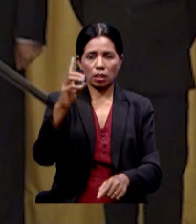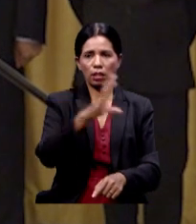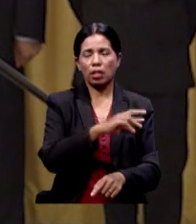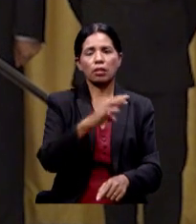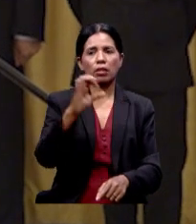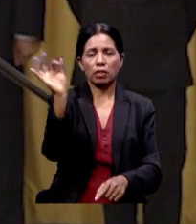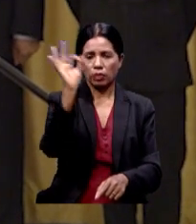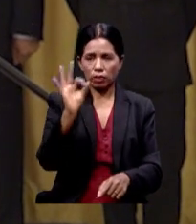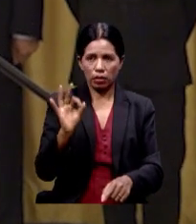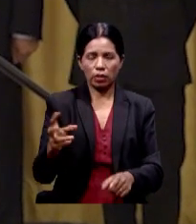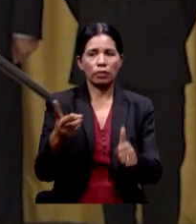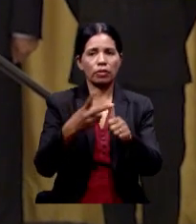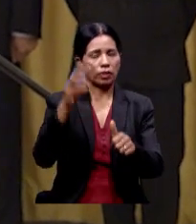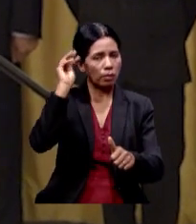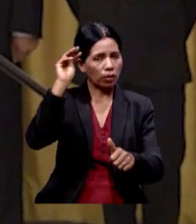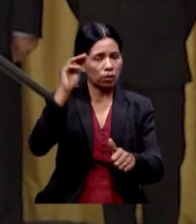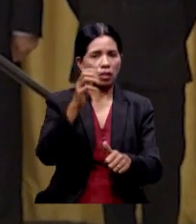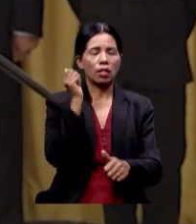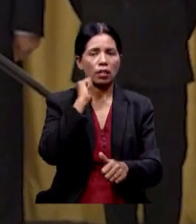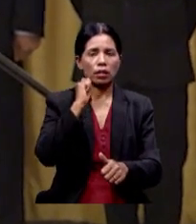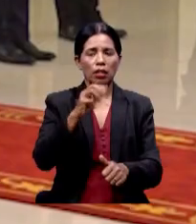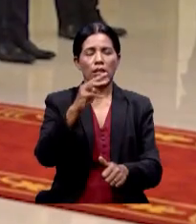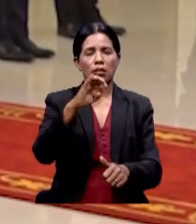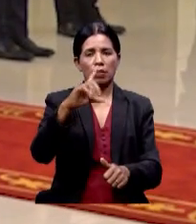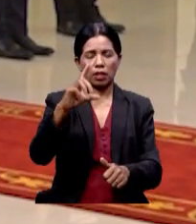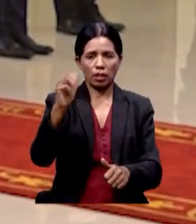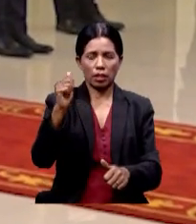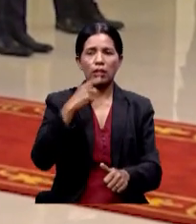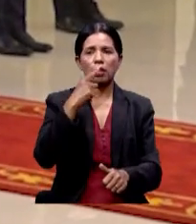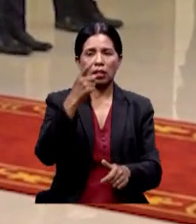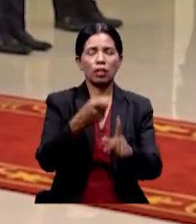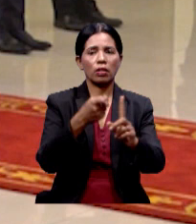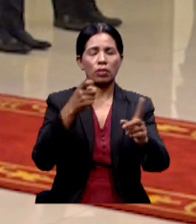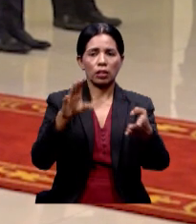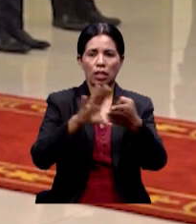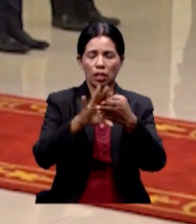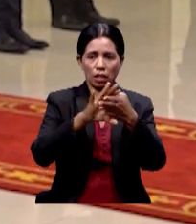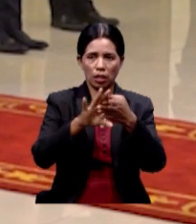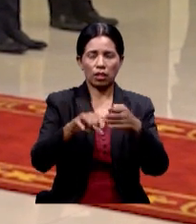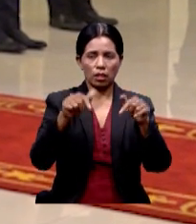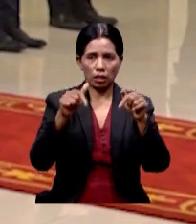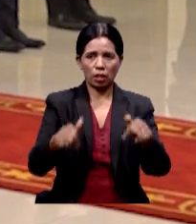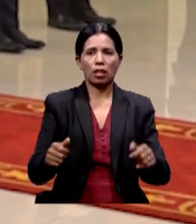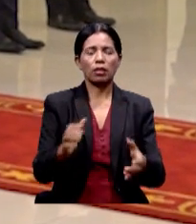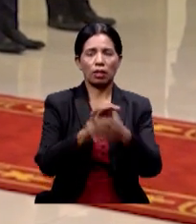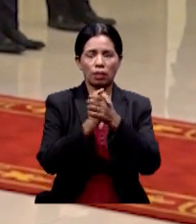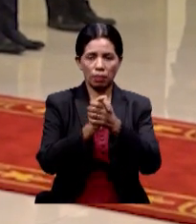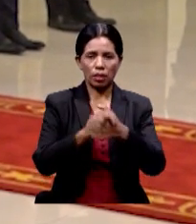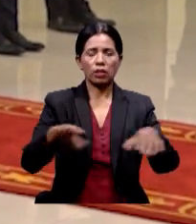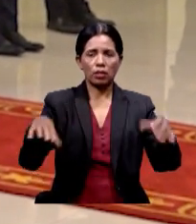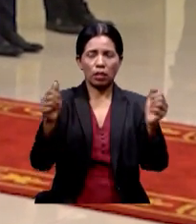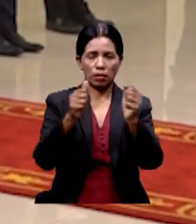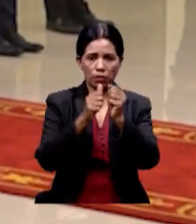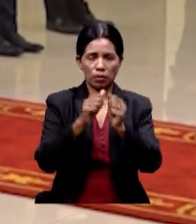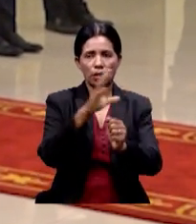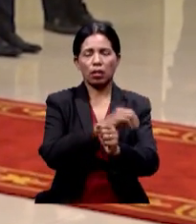França. Vice-ministra Assunto ASEAN Milena Ranzel Hateten, lhe russi carta credencial ne atuhametin lutan